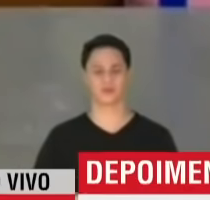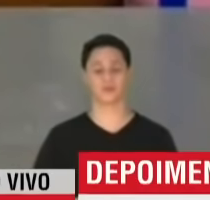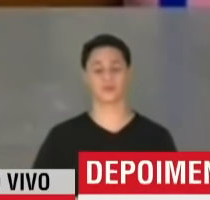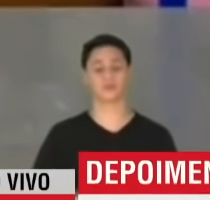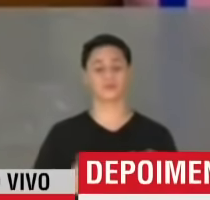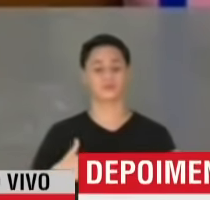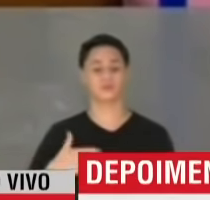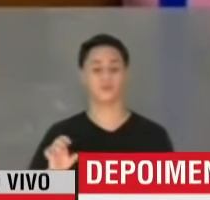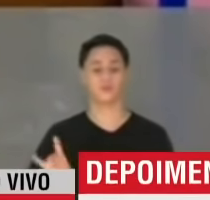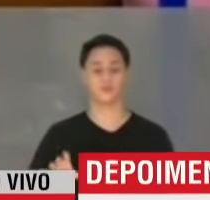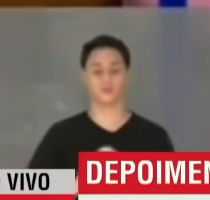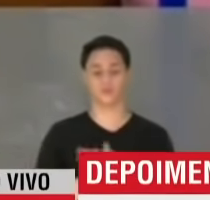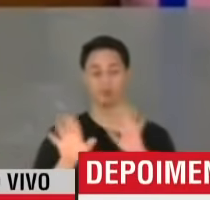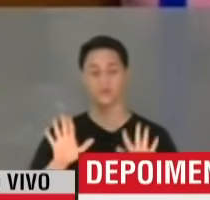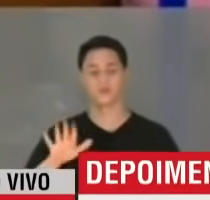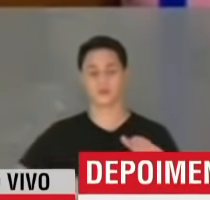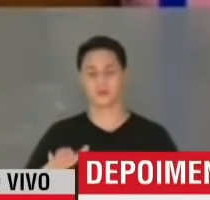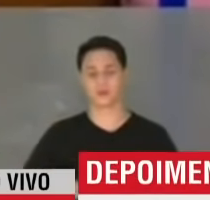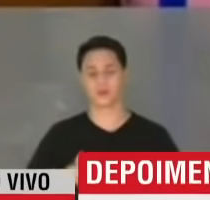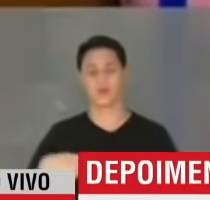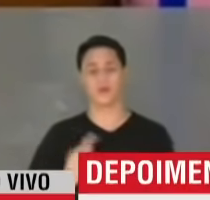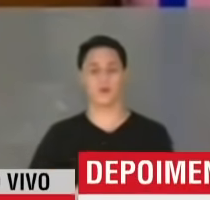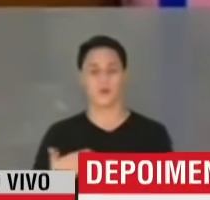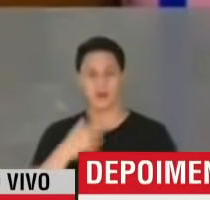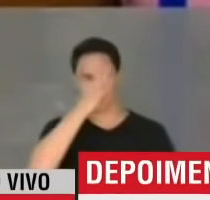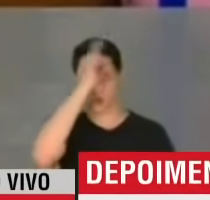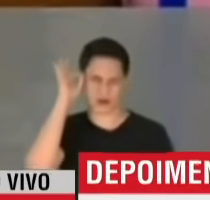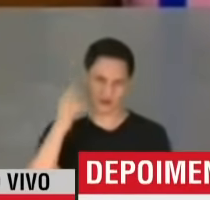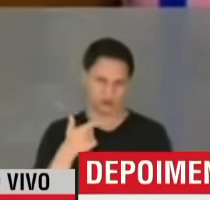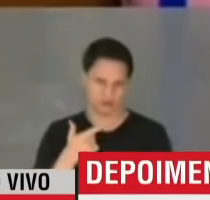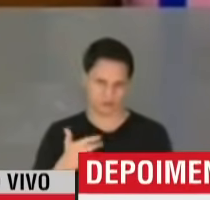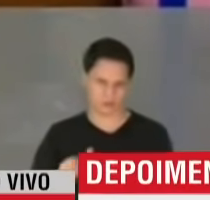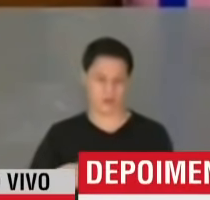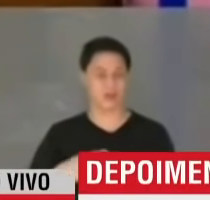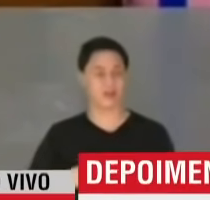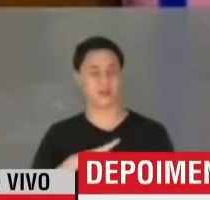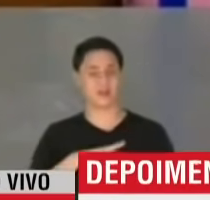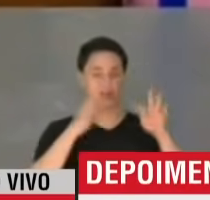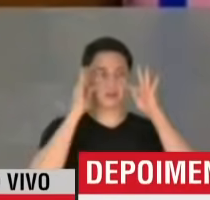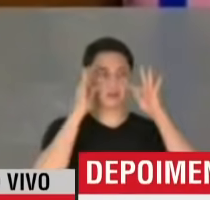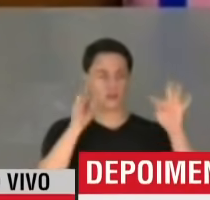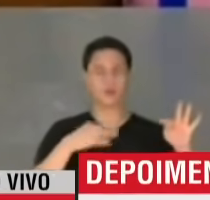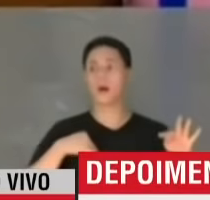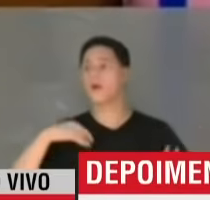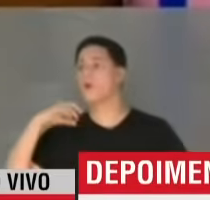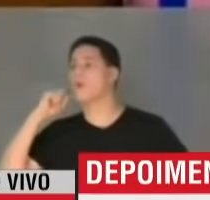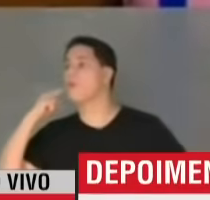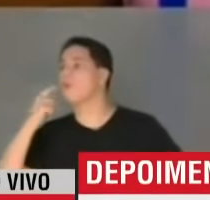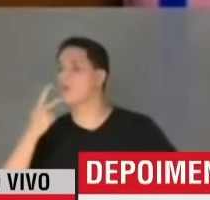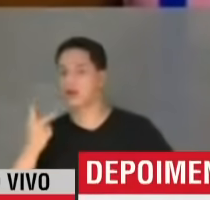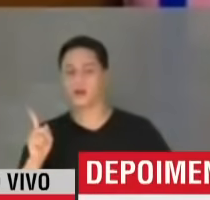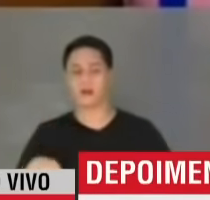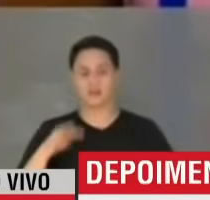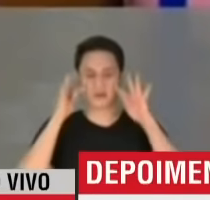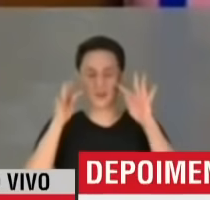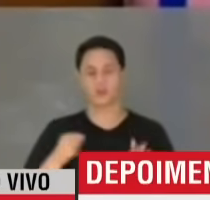apesar do festival de ignorância que eventualmente nós temos aqui, existe essa testemunha que é a testemunha do ouviu falar. Tá. É uma testemunha indireta,